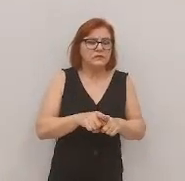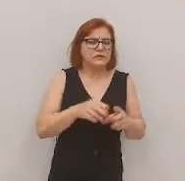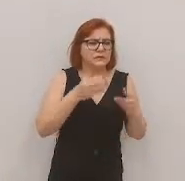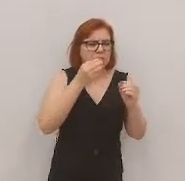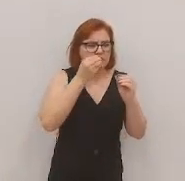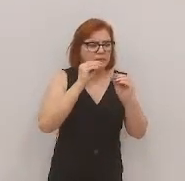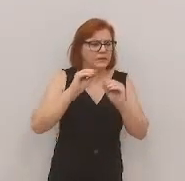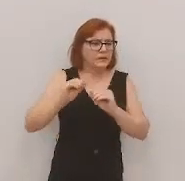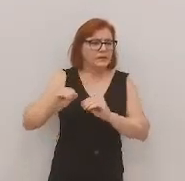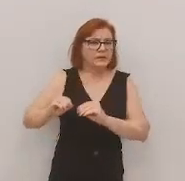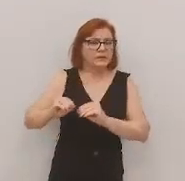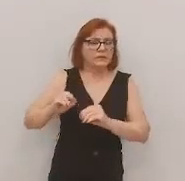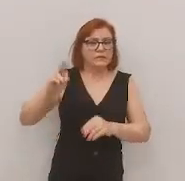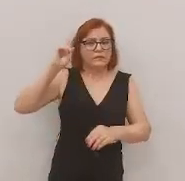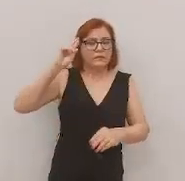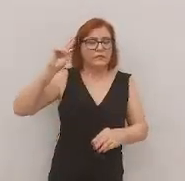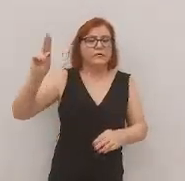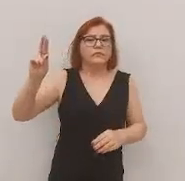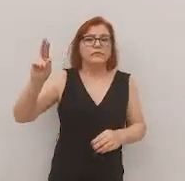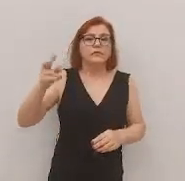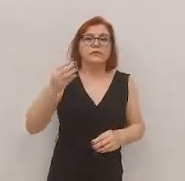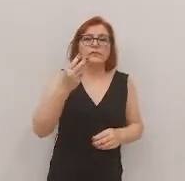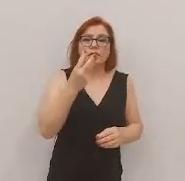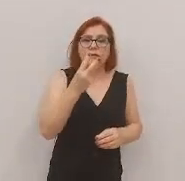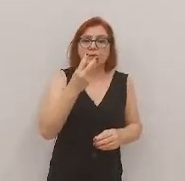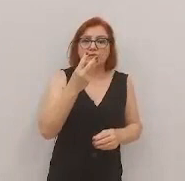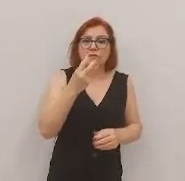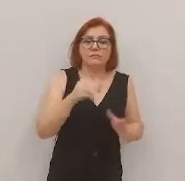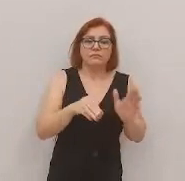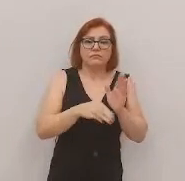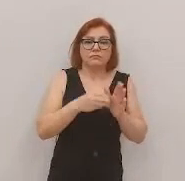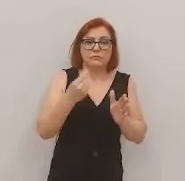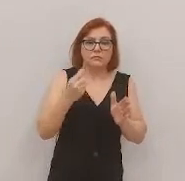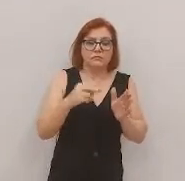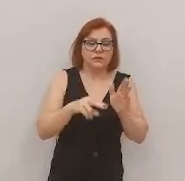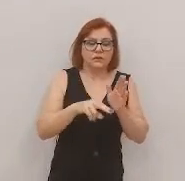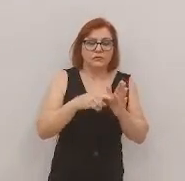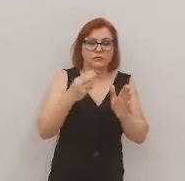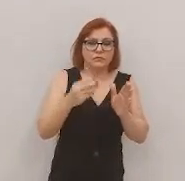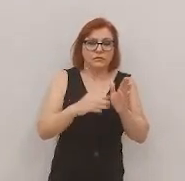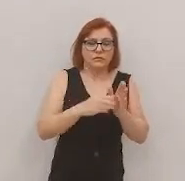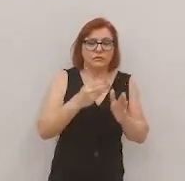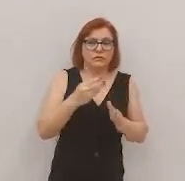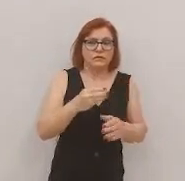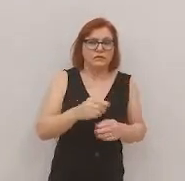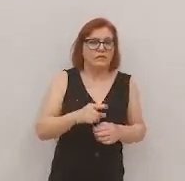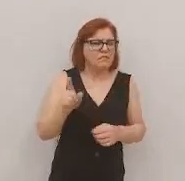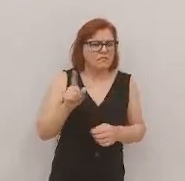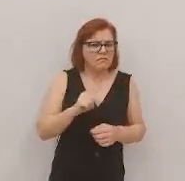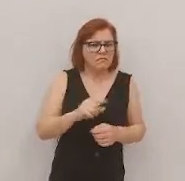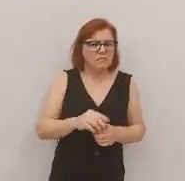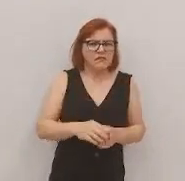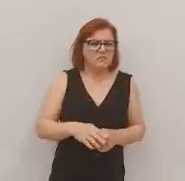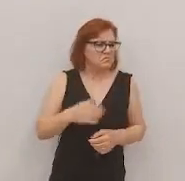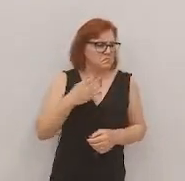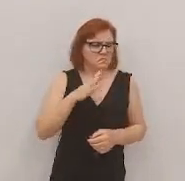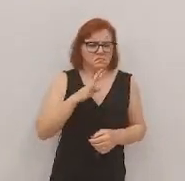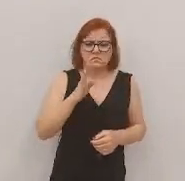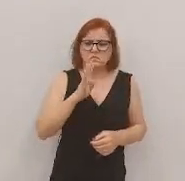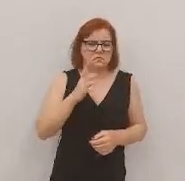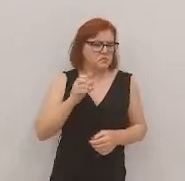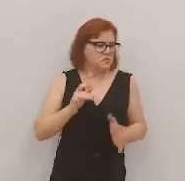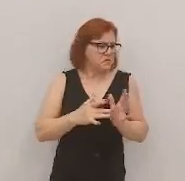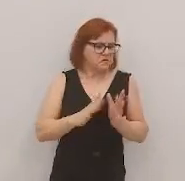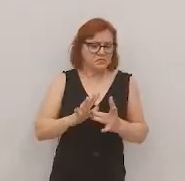por trás daquilo. Irmão, na noite que o Senhor ia morrer, que o Senhor ia passar